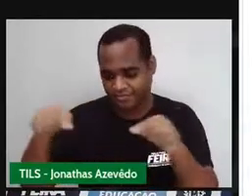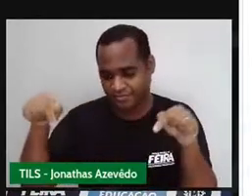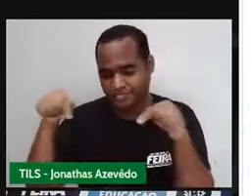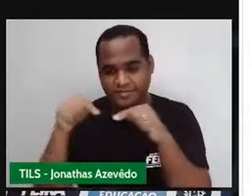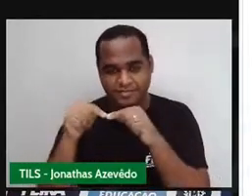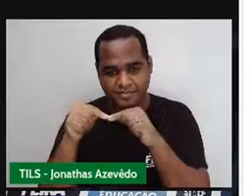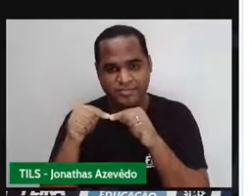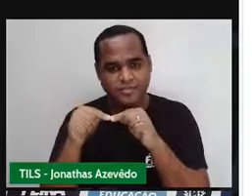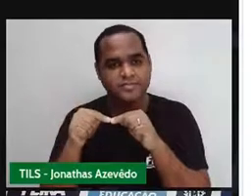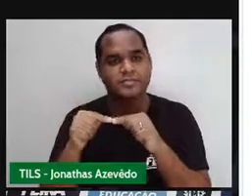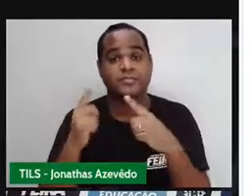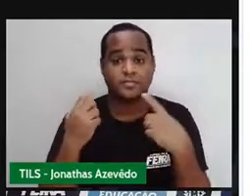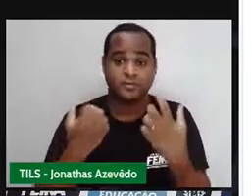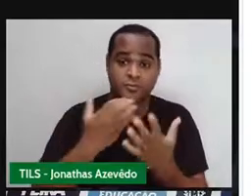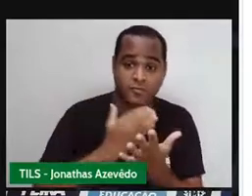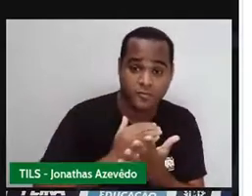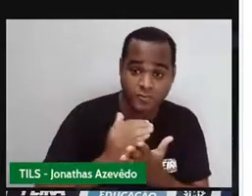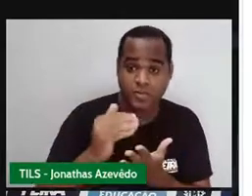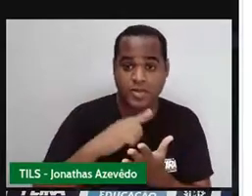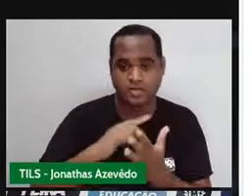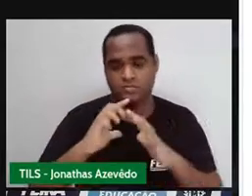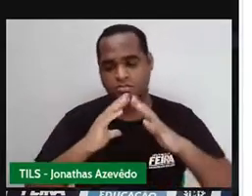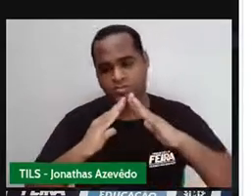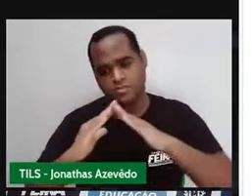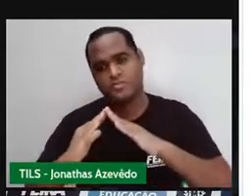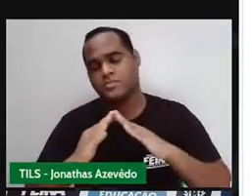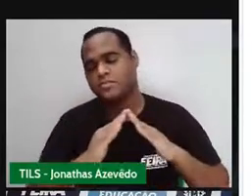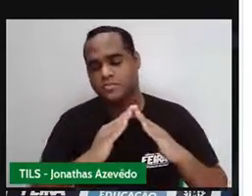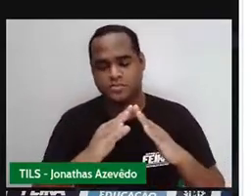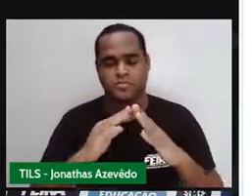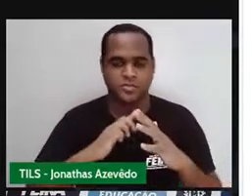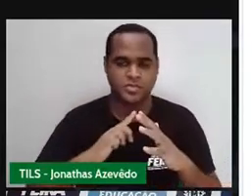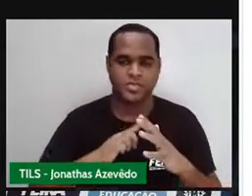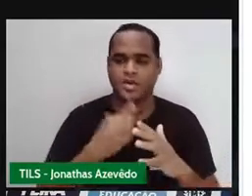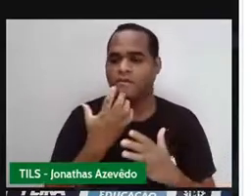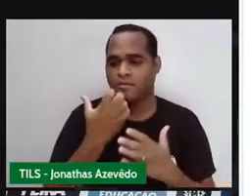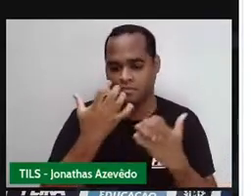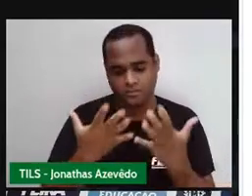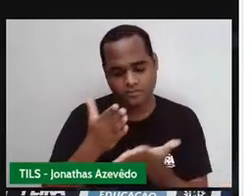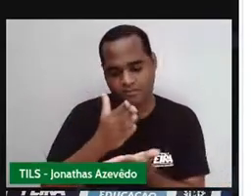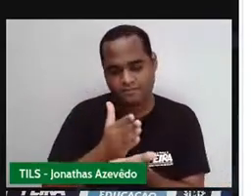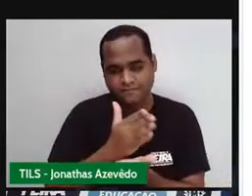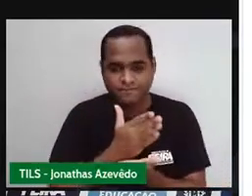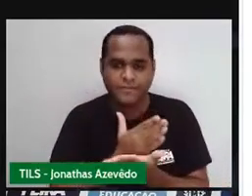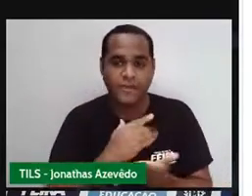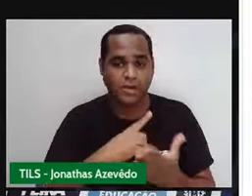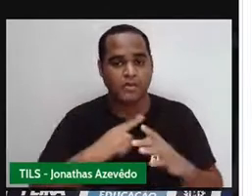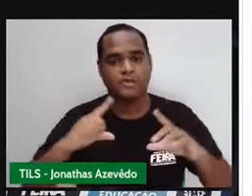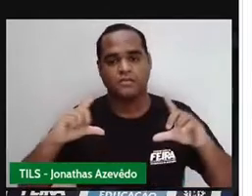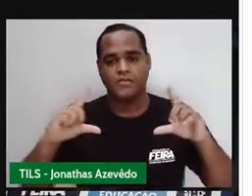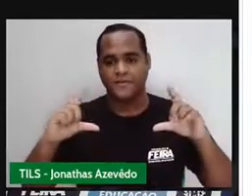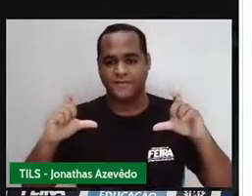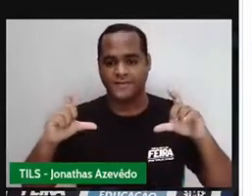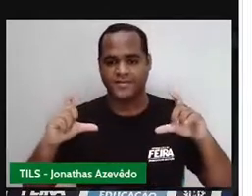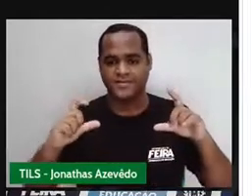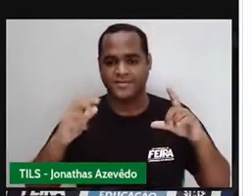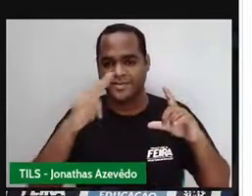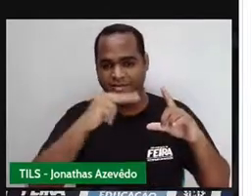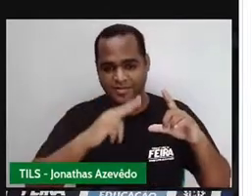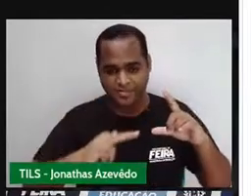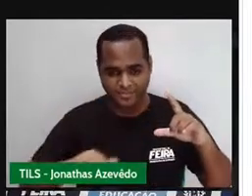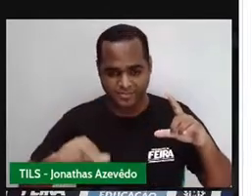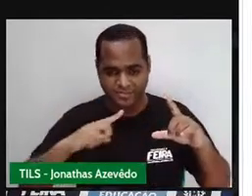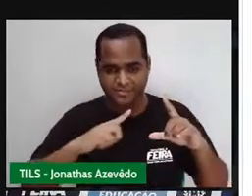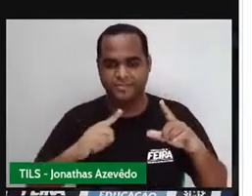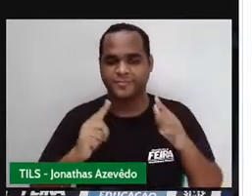de acordo com os cômodos da casa né ela foi dividida em figuras que a